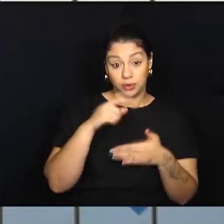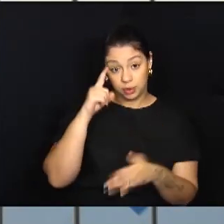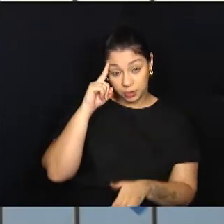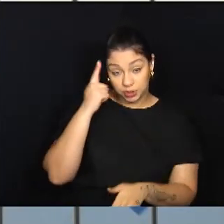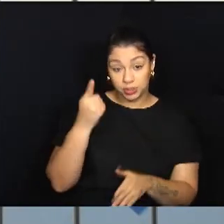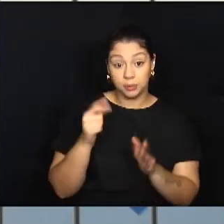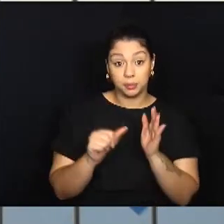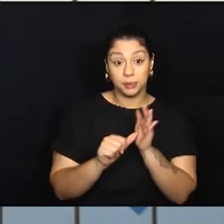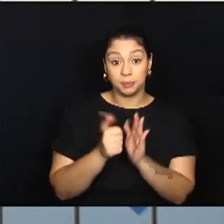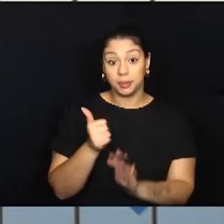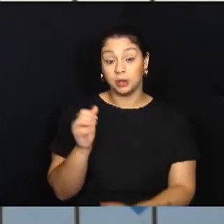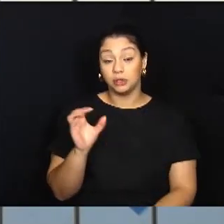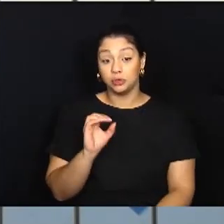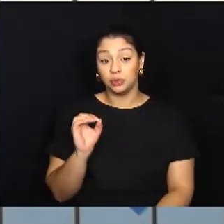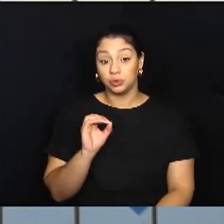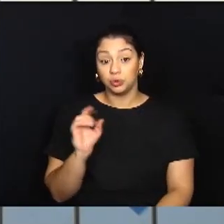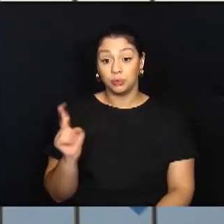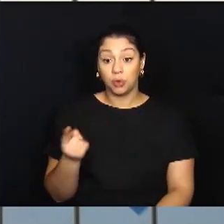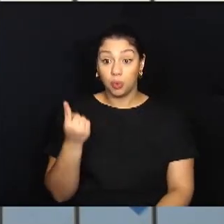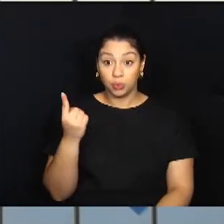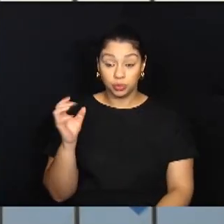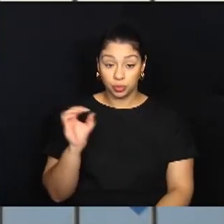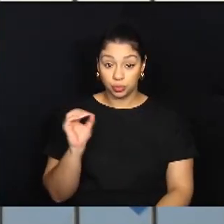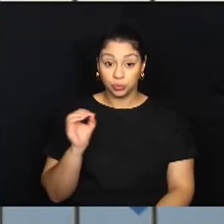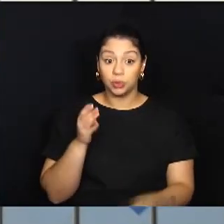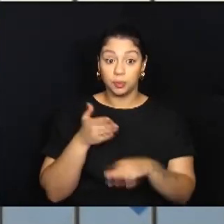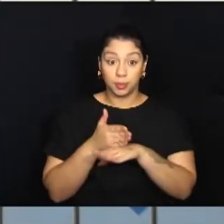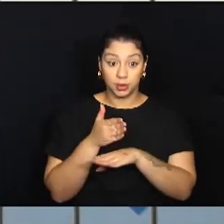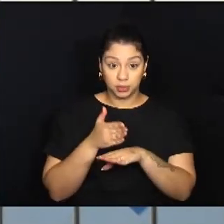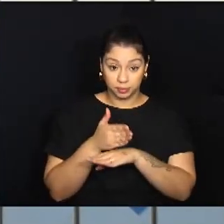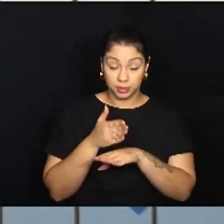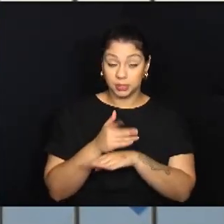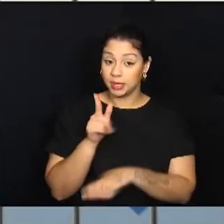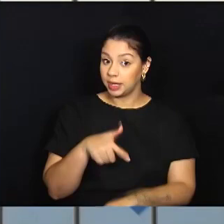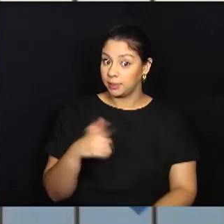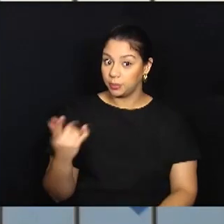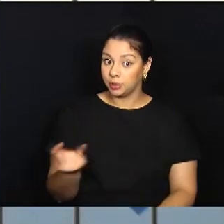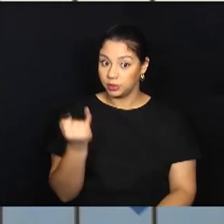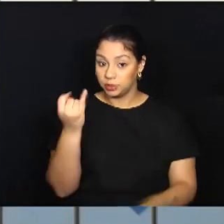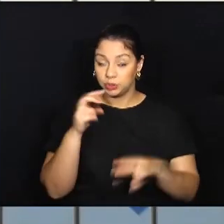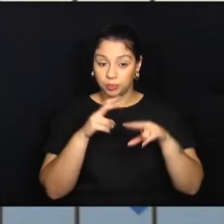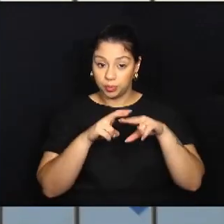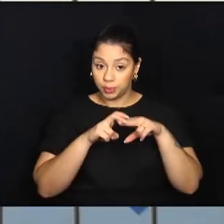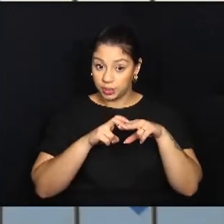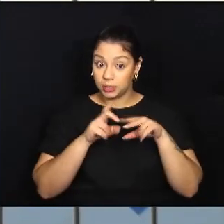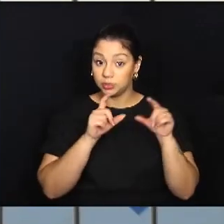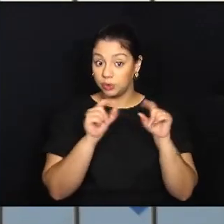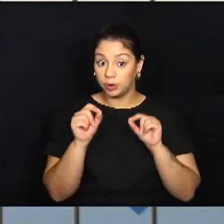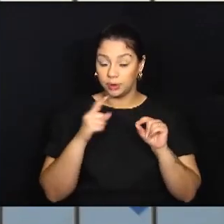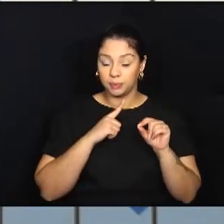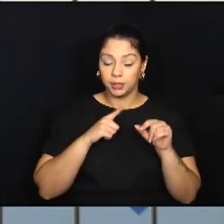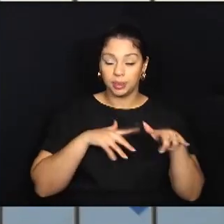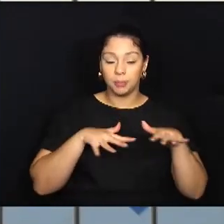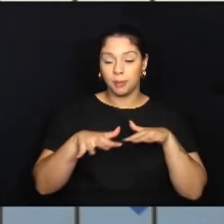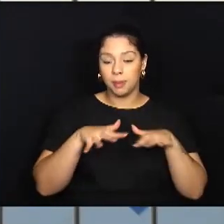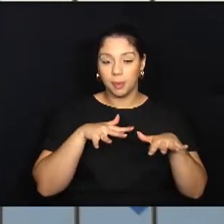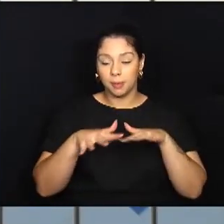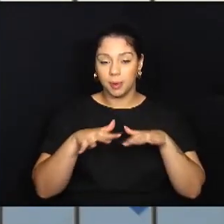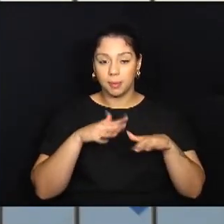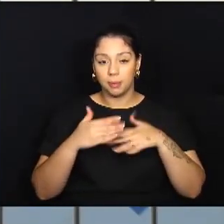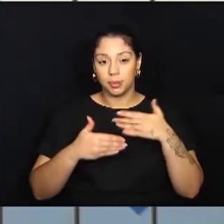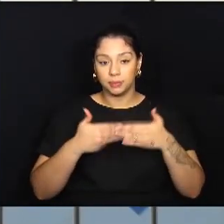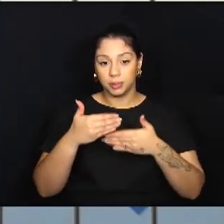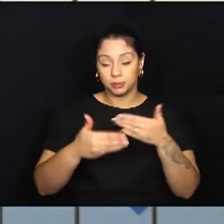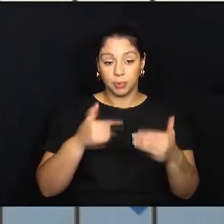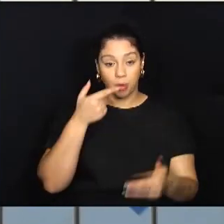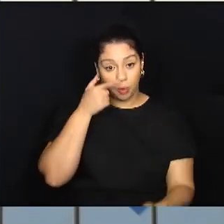outubro, participar do pleito e é super importante. Por isso que agora, justamente para dinamizar esse processo, ontem